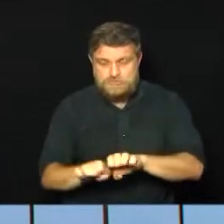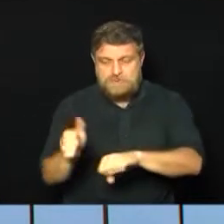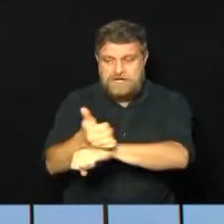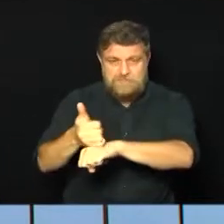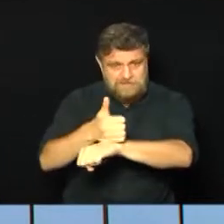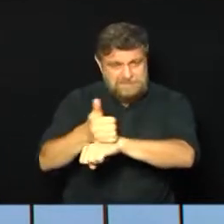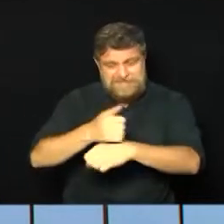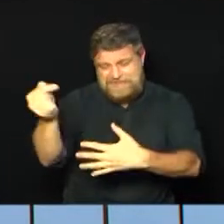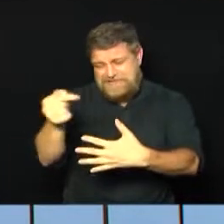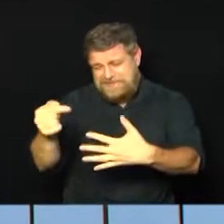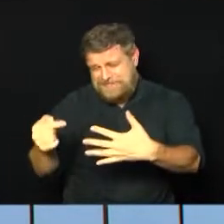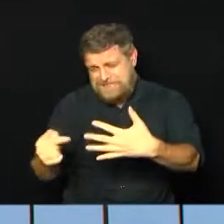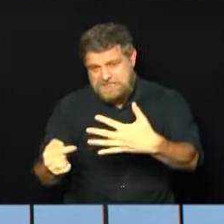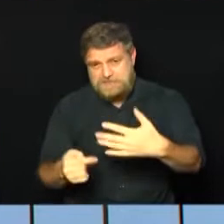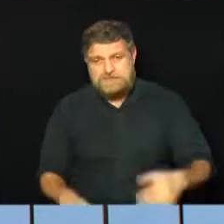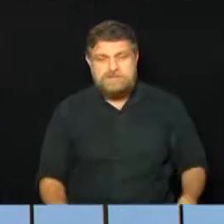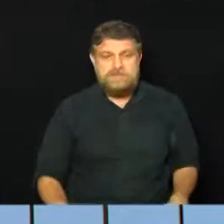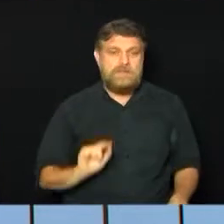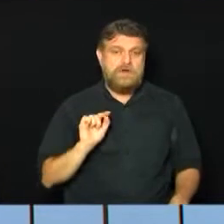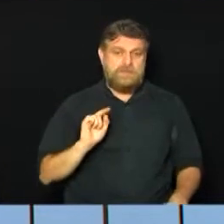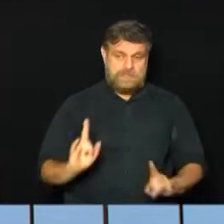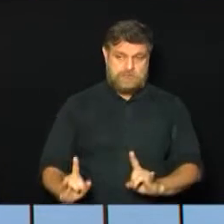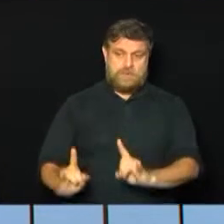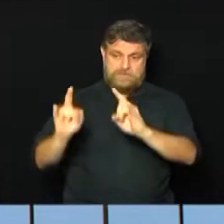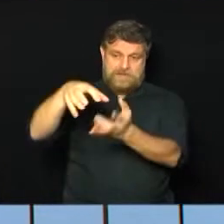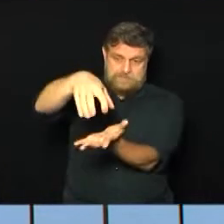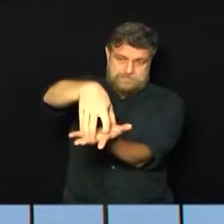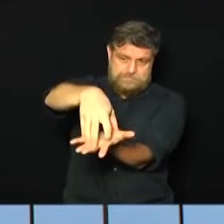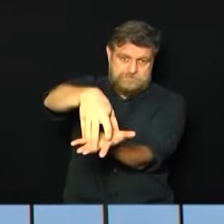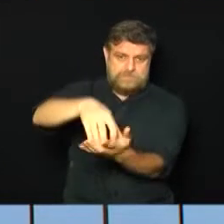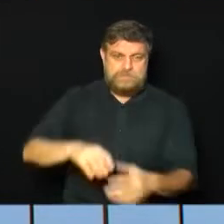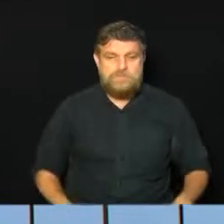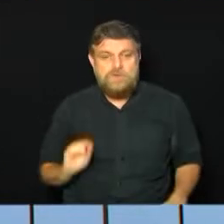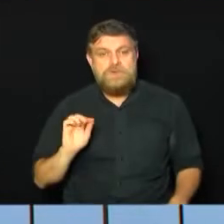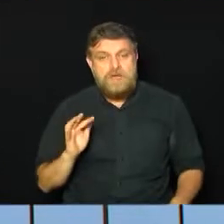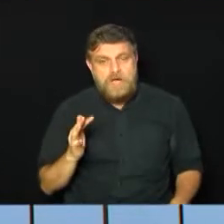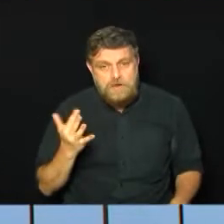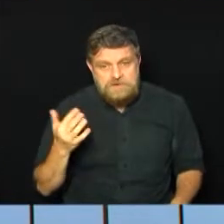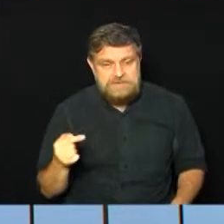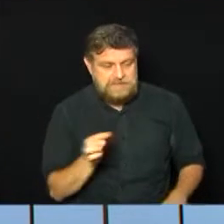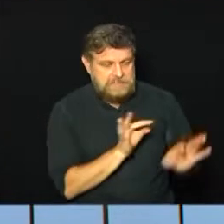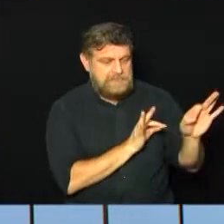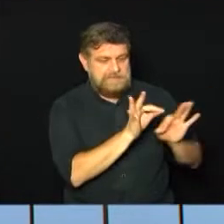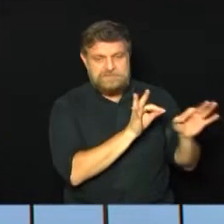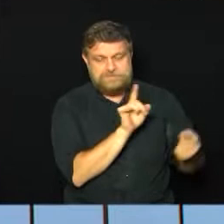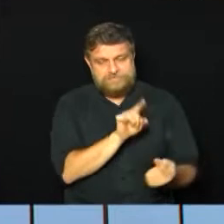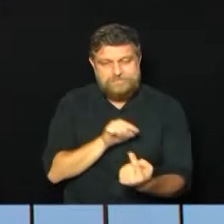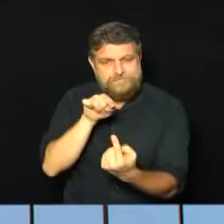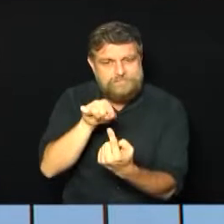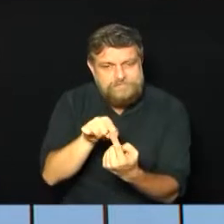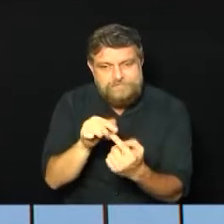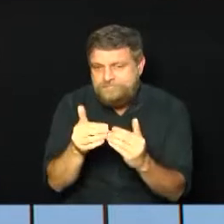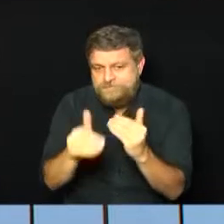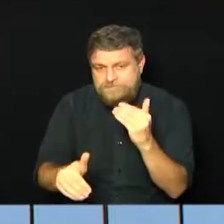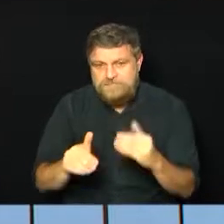prédio em si e tudo mais. E aí, talvez esse projeto não atenda à questão da educação, mas